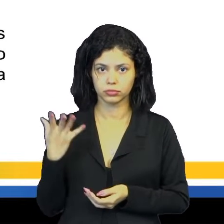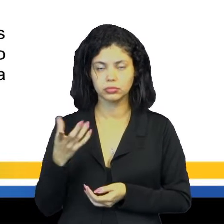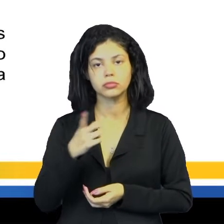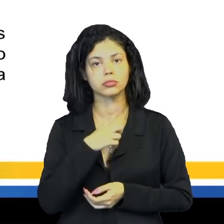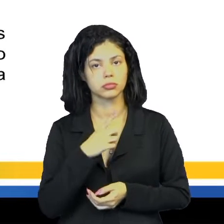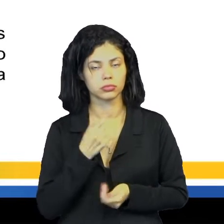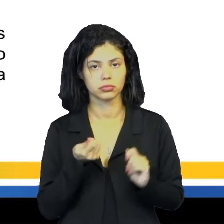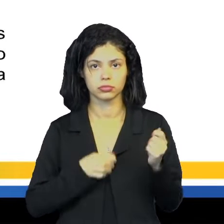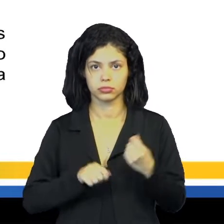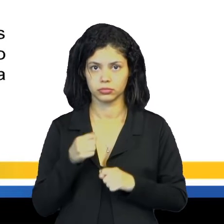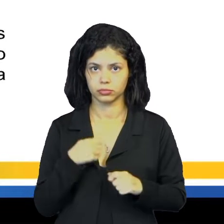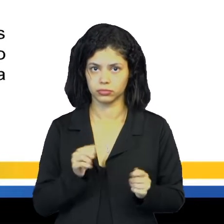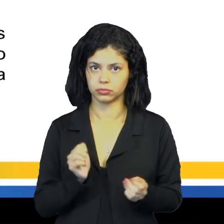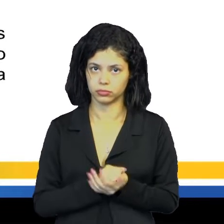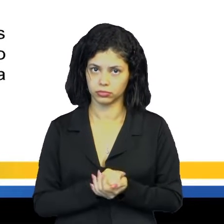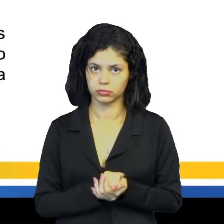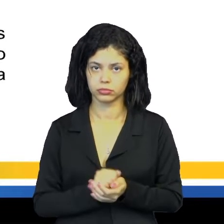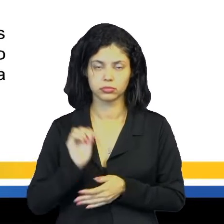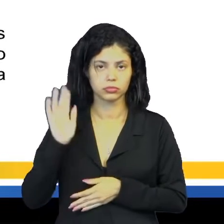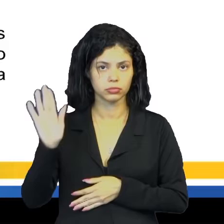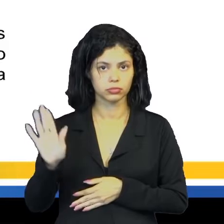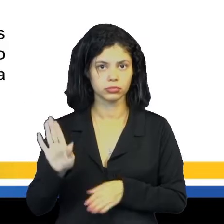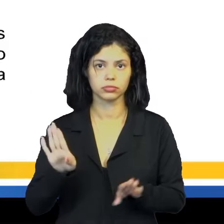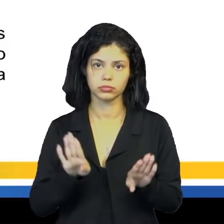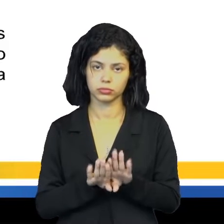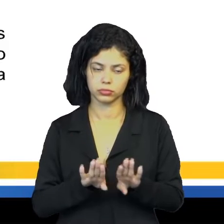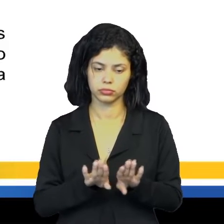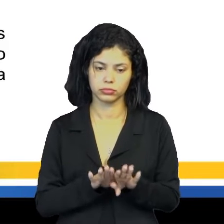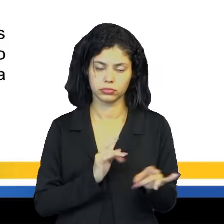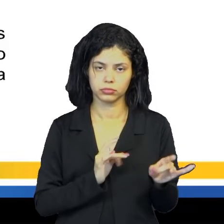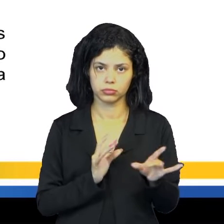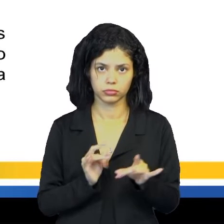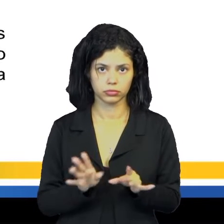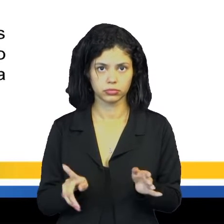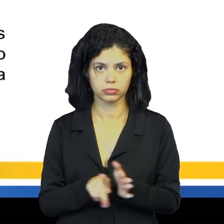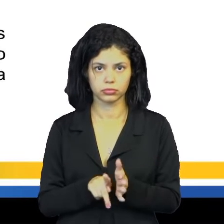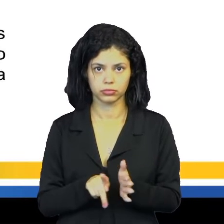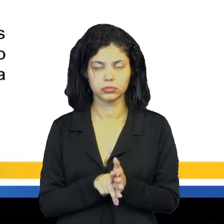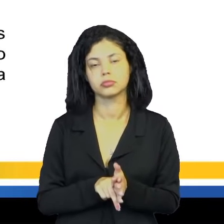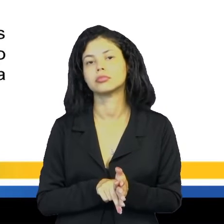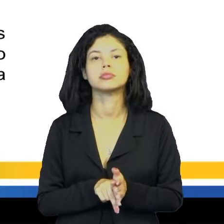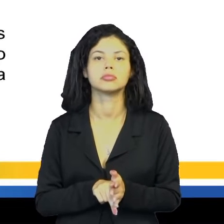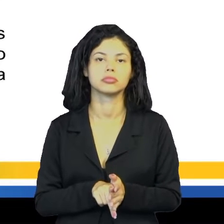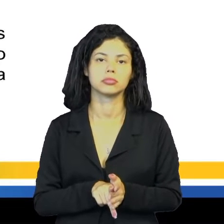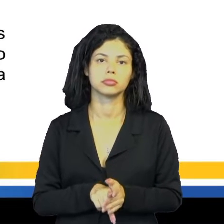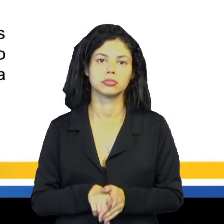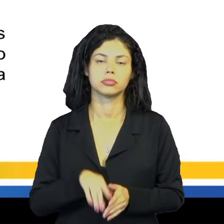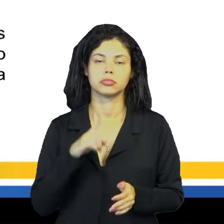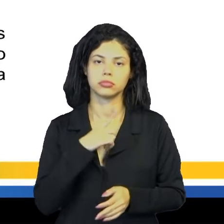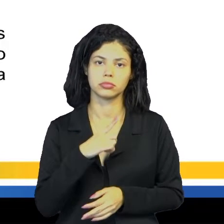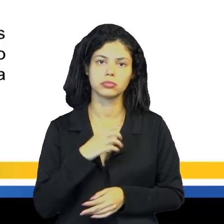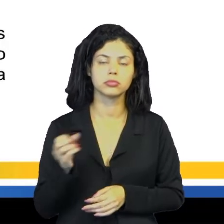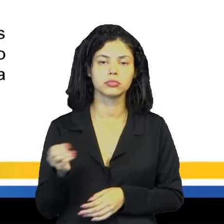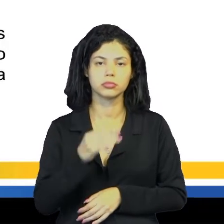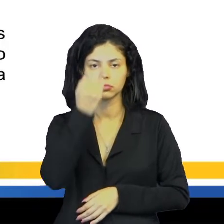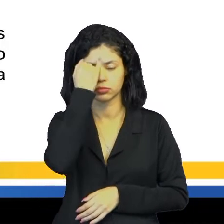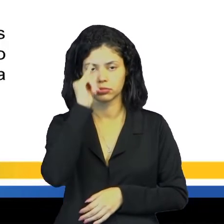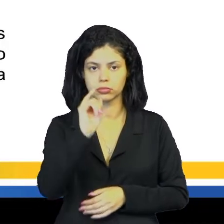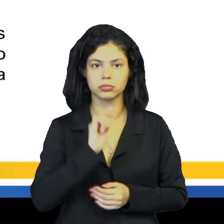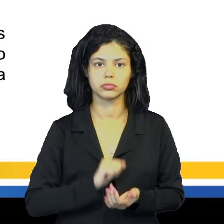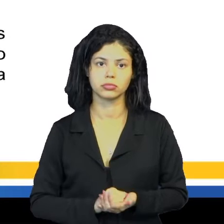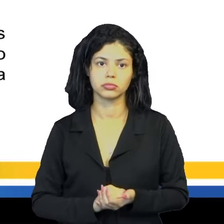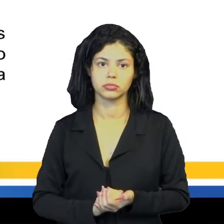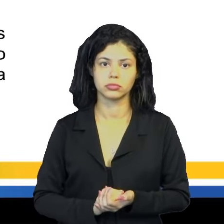na economia, o Estado deveria deixar que o mercado se autorregulasse. Essas ideias, né, foram expostas principalmente pelo